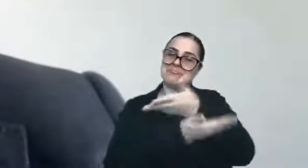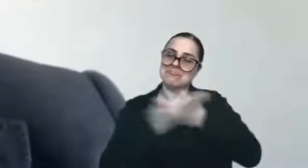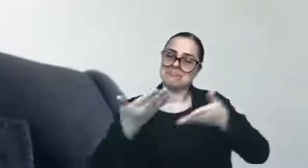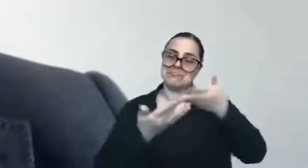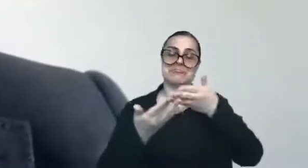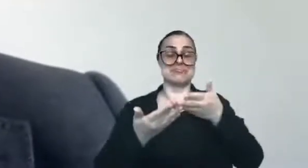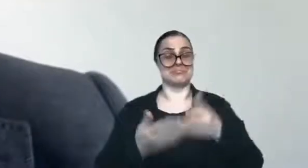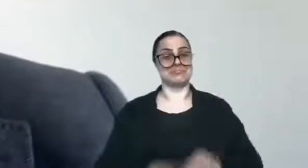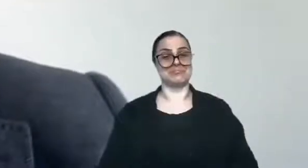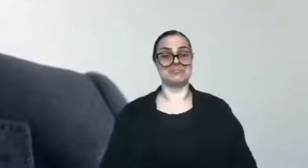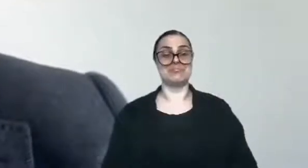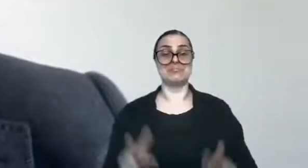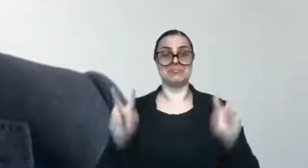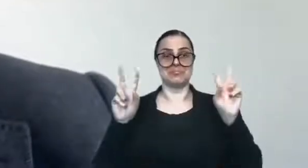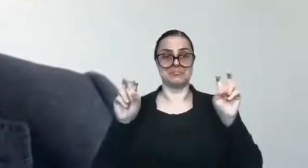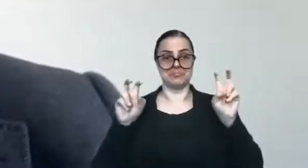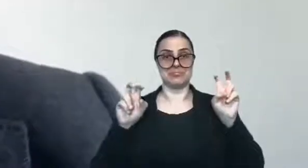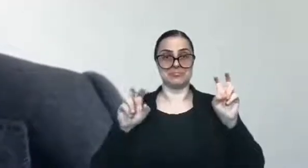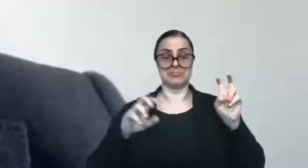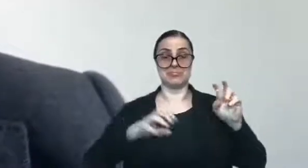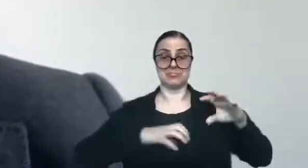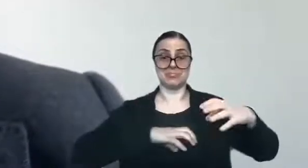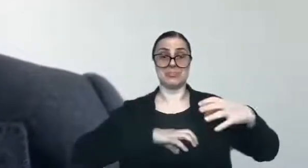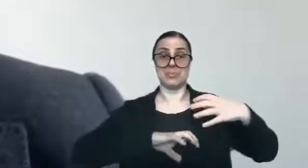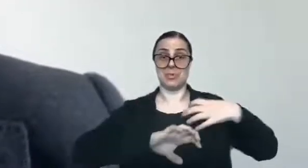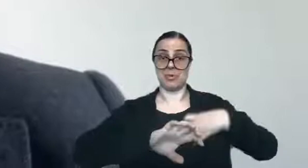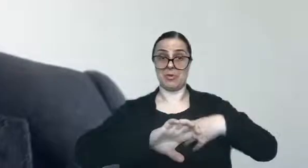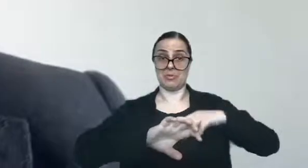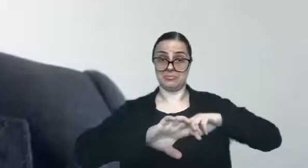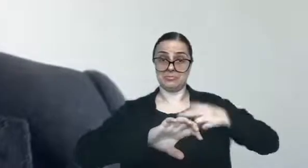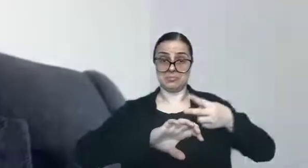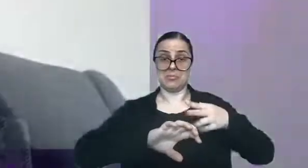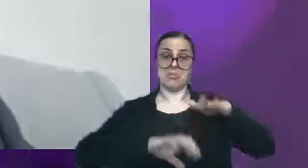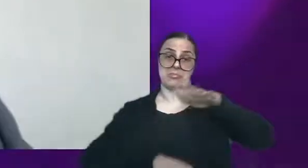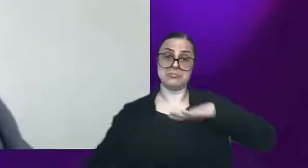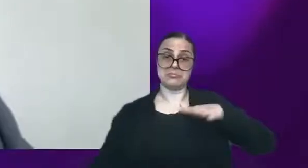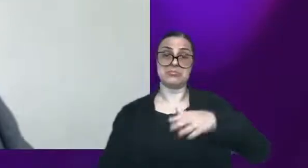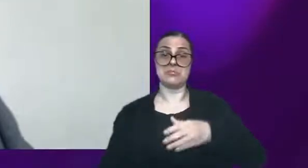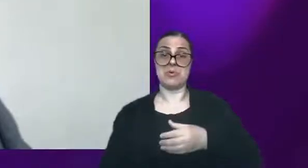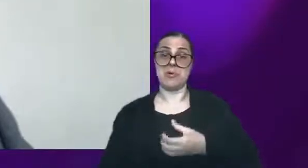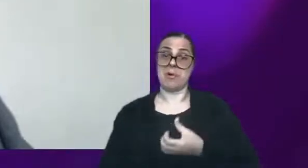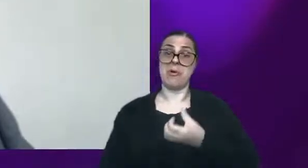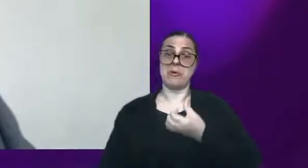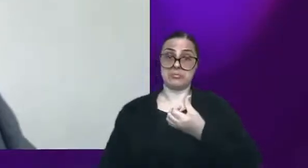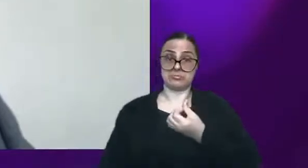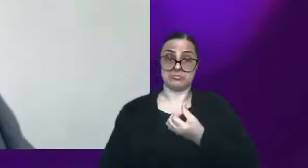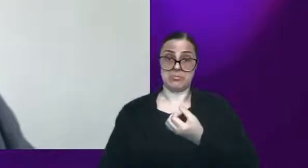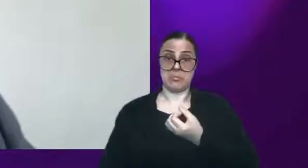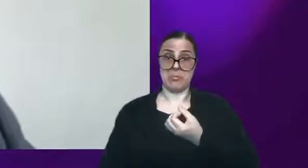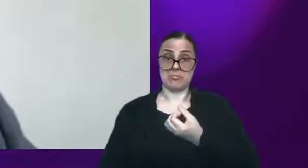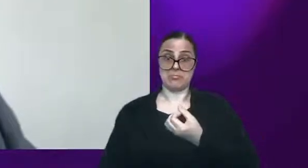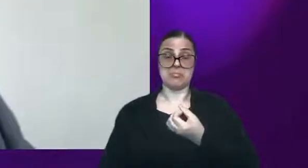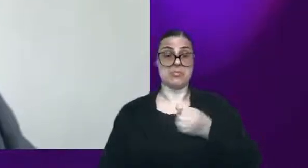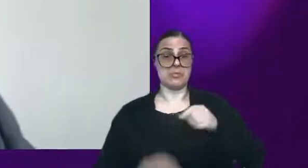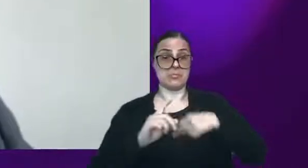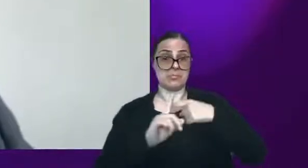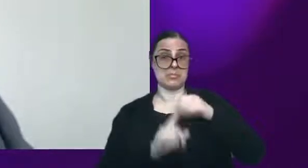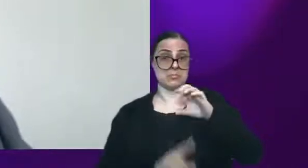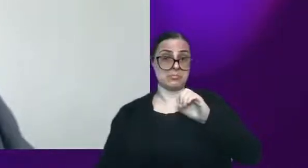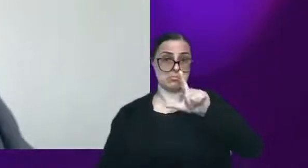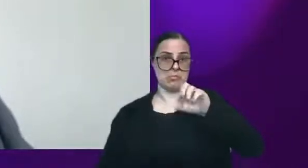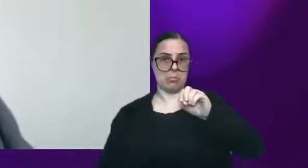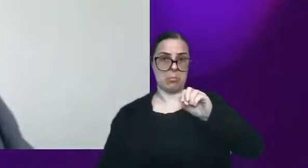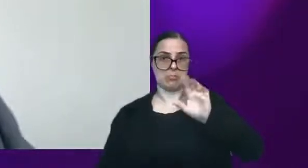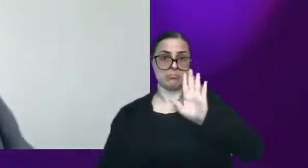portanto, de transplante por metástases coloretais e transplante também por... Deixa-me só